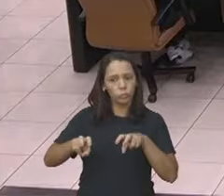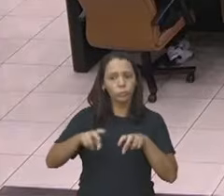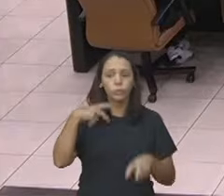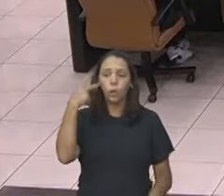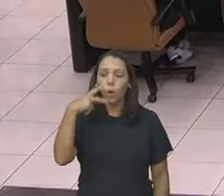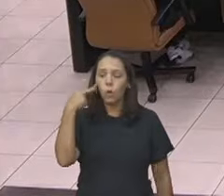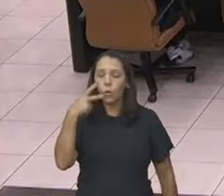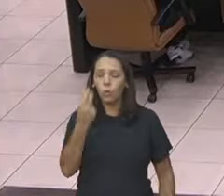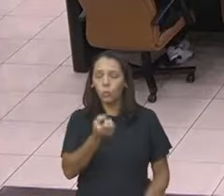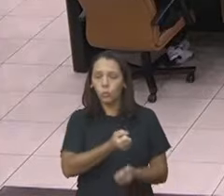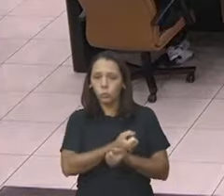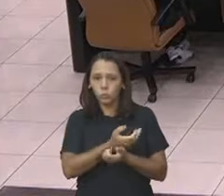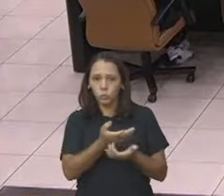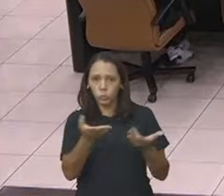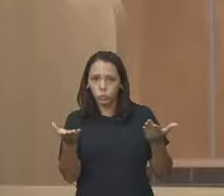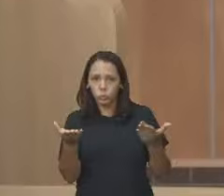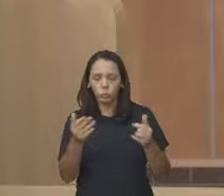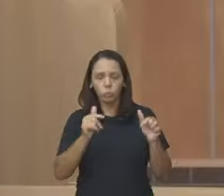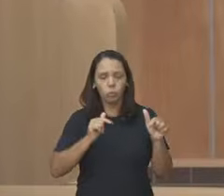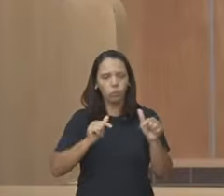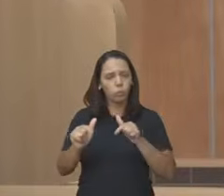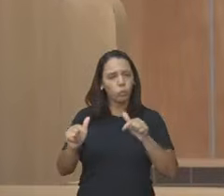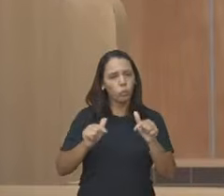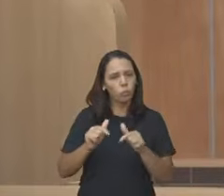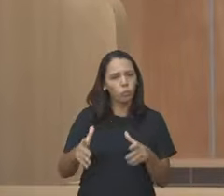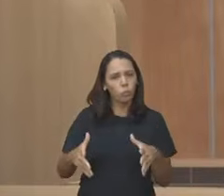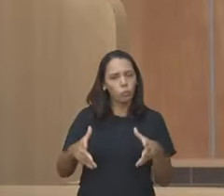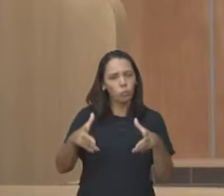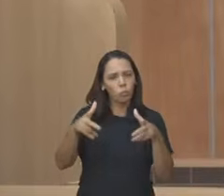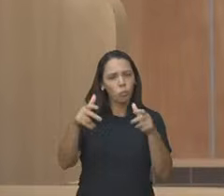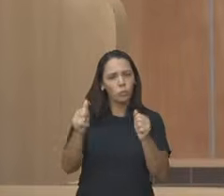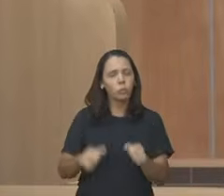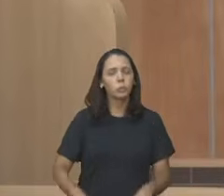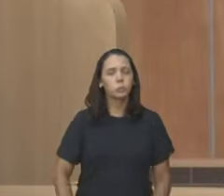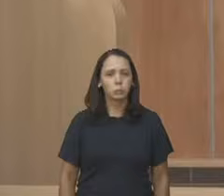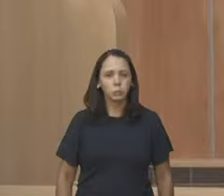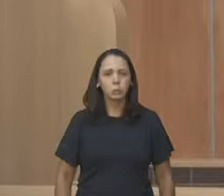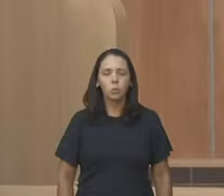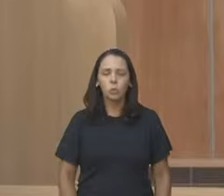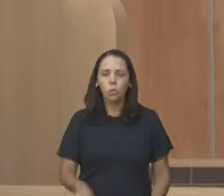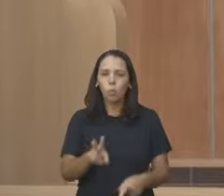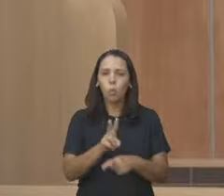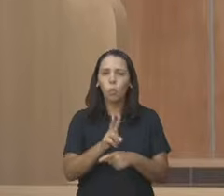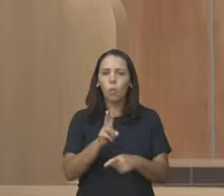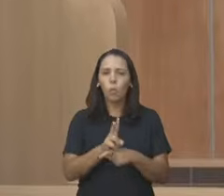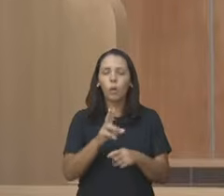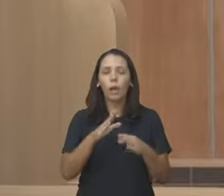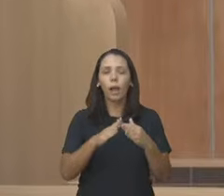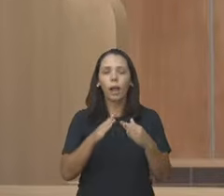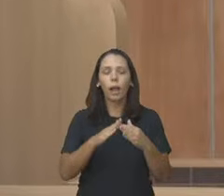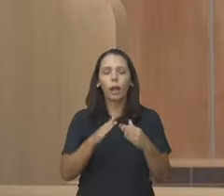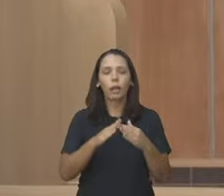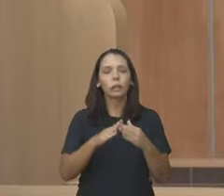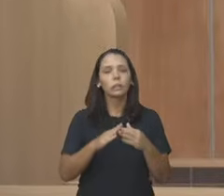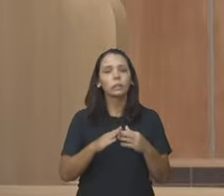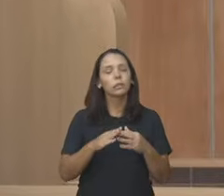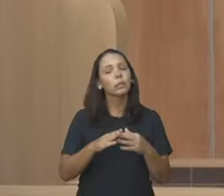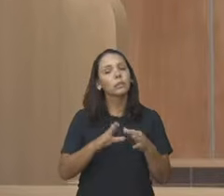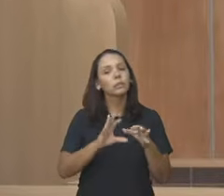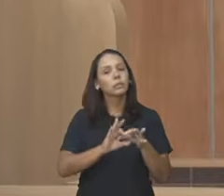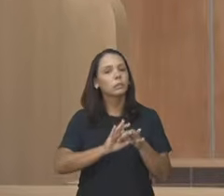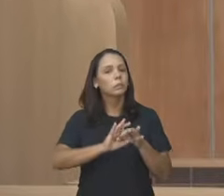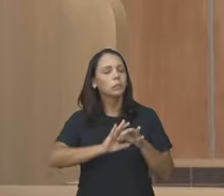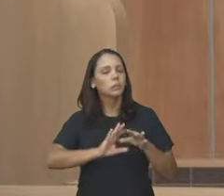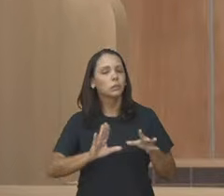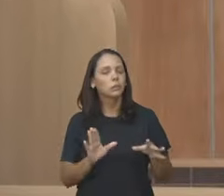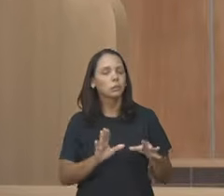aqui, que fazem um belo trabalho por essa casa de recuperação. E também quero aqui mandar um